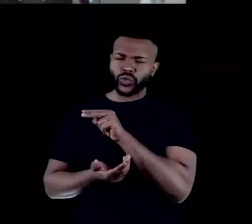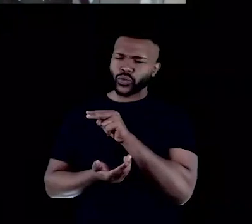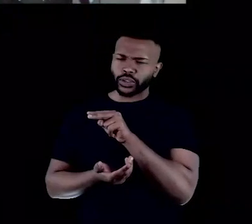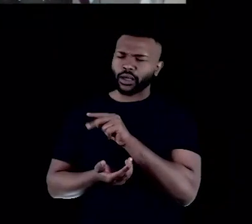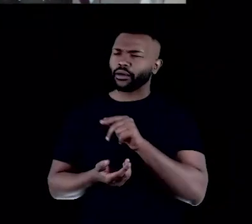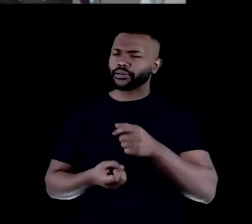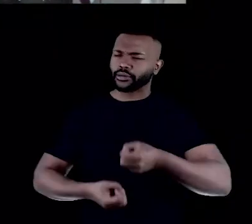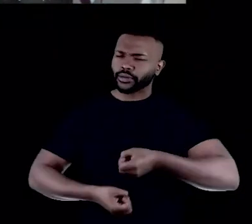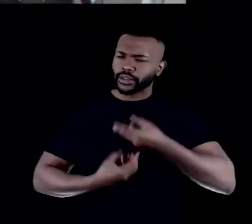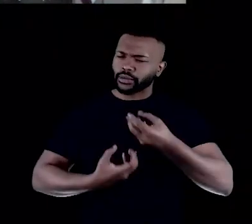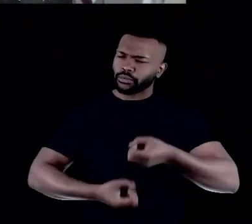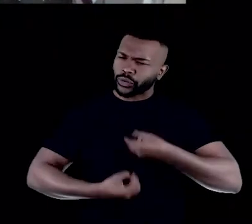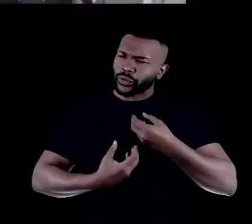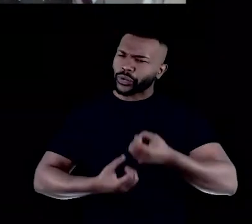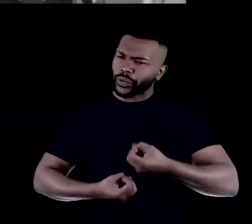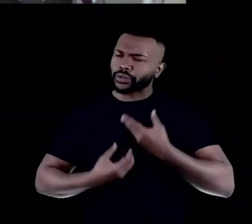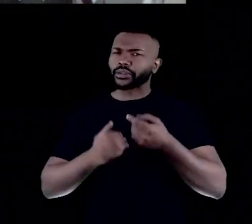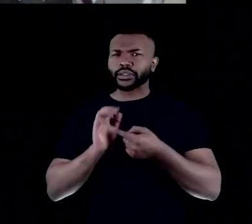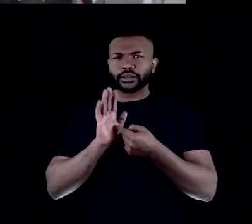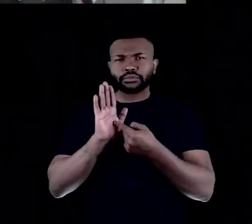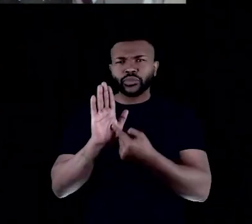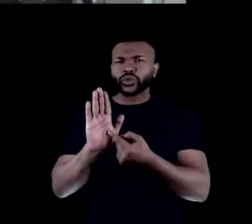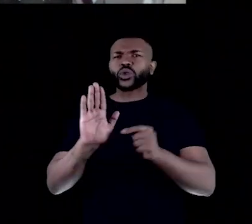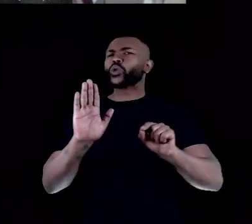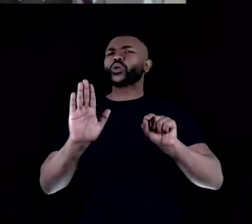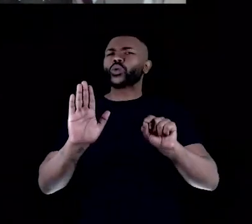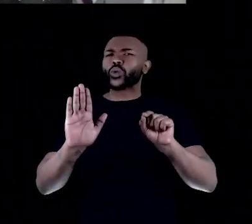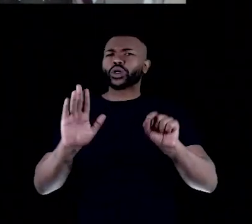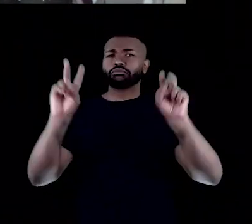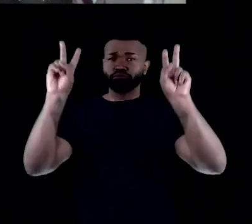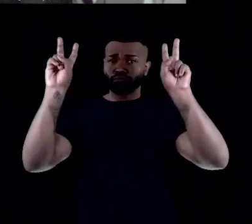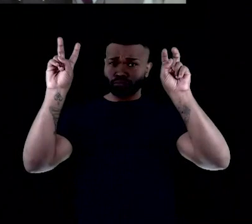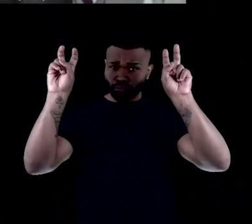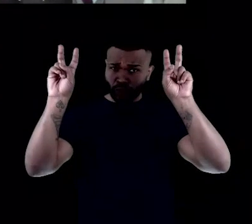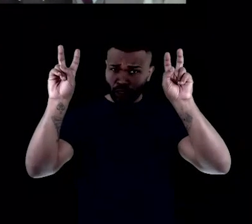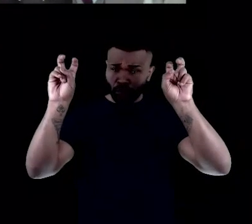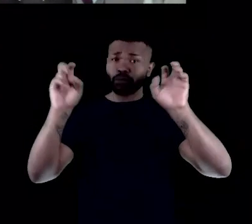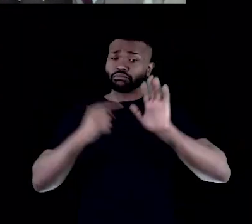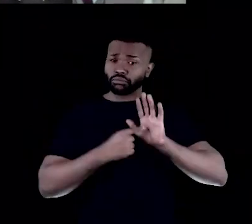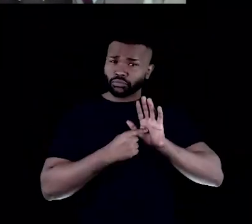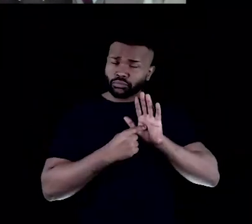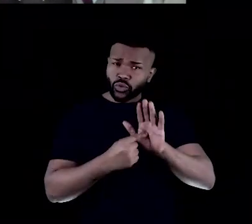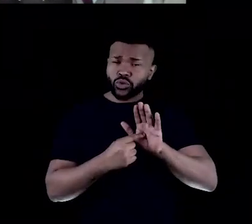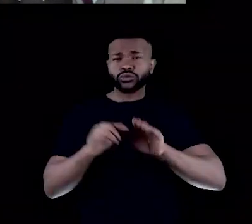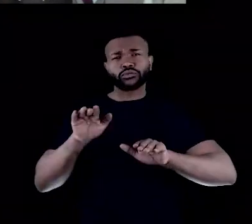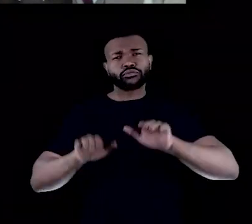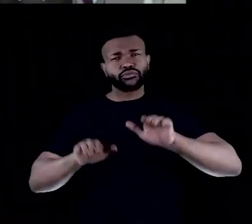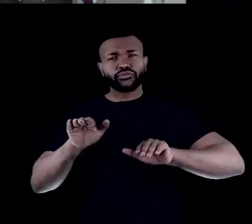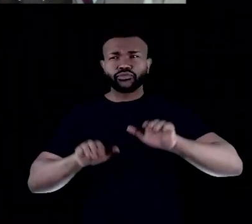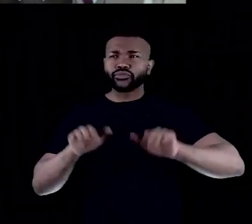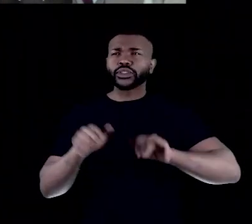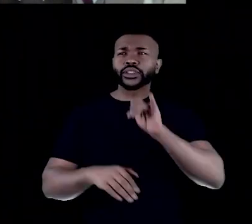são poetas que trazem imediatamente essas questões clássicas que aparecem